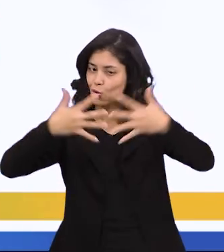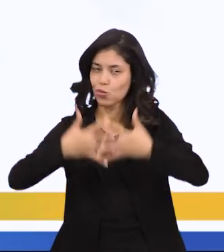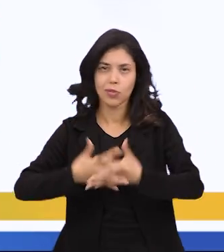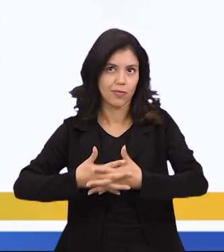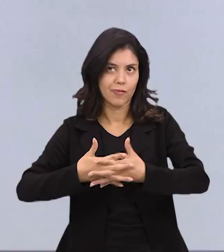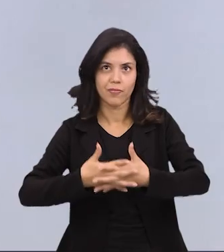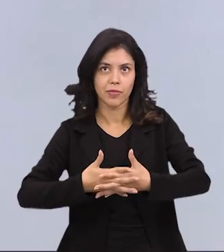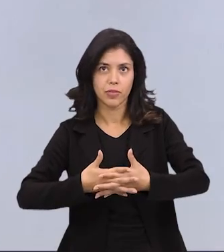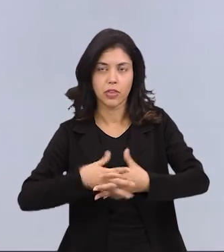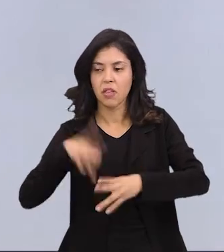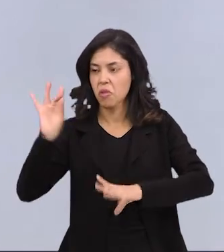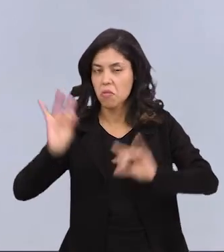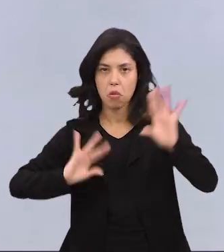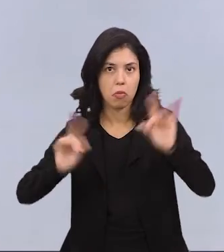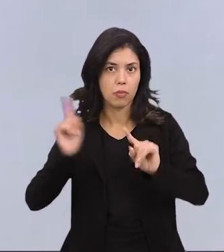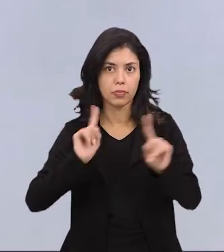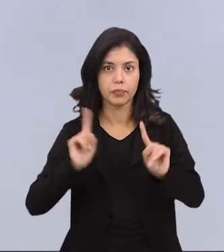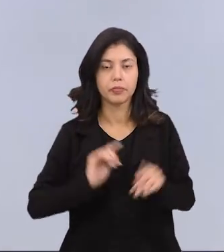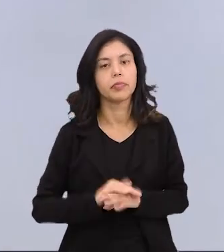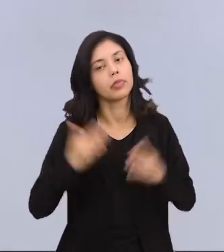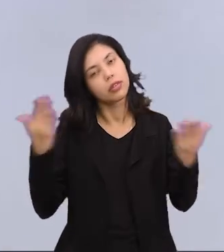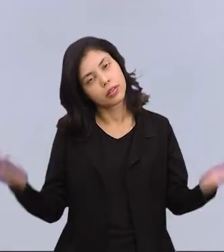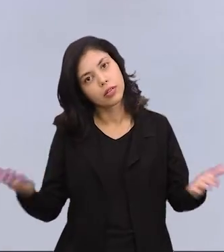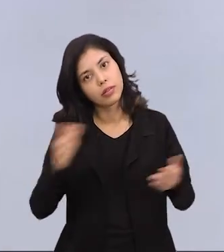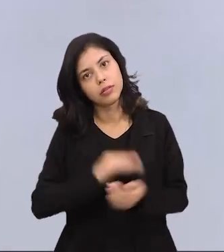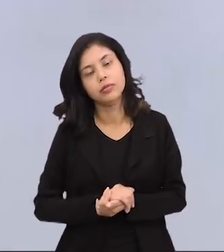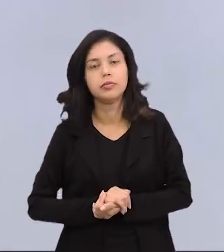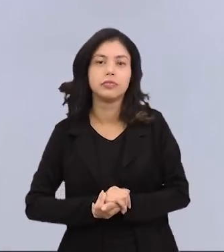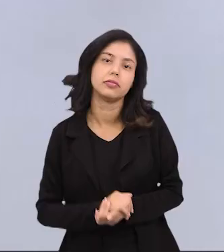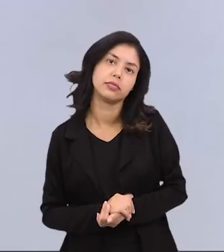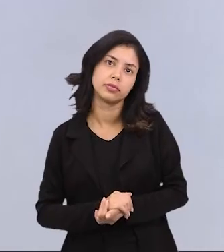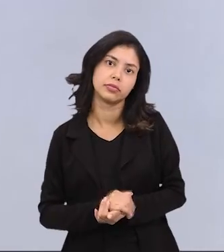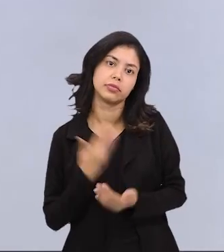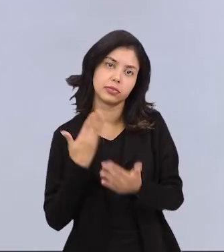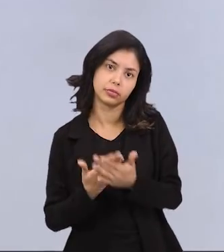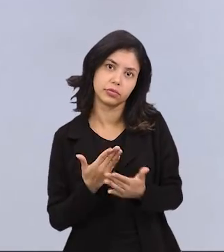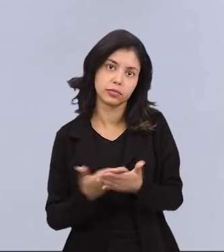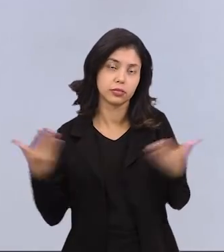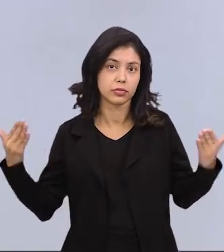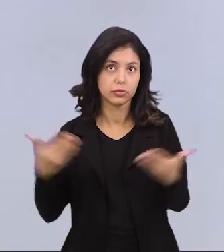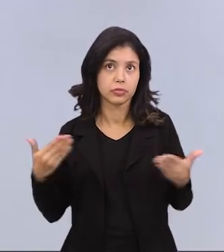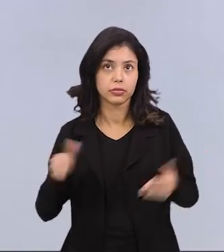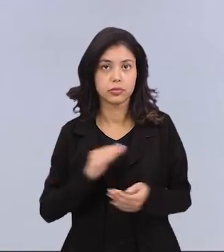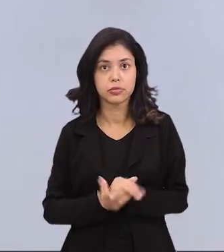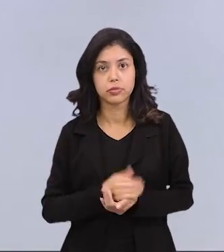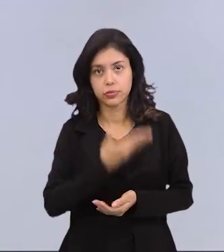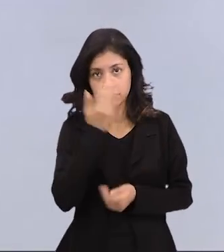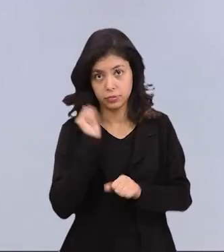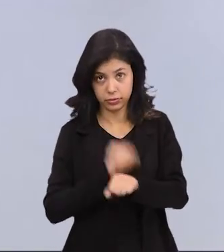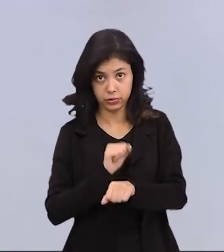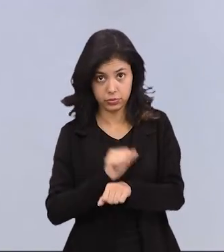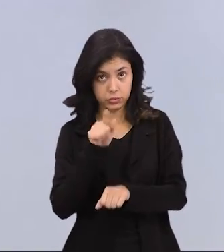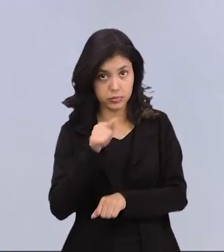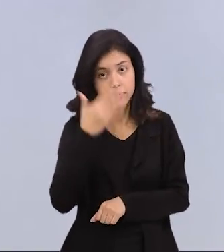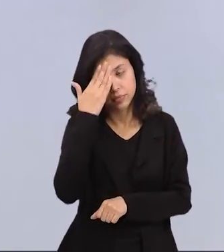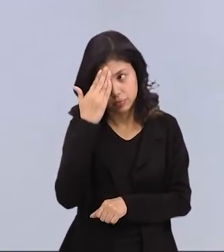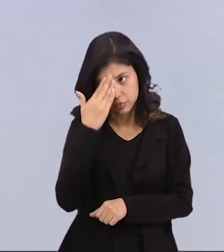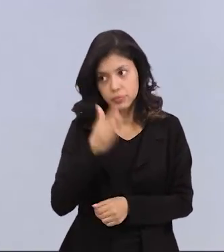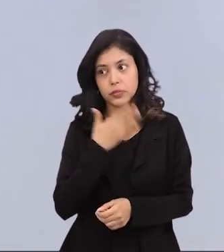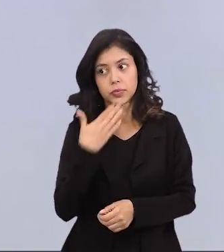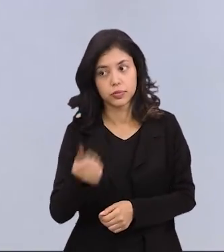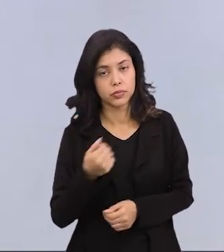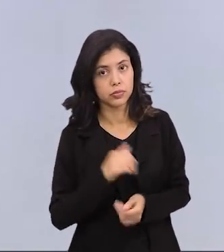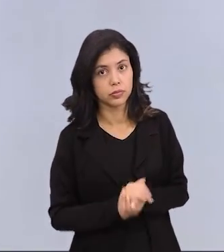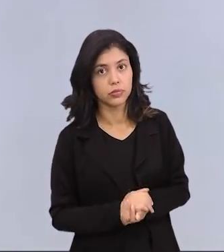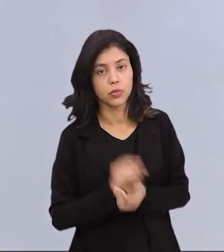cruzam aleatoriamente. Então, pessoal, essa foi a nossa aula de hoje. Espero que vocês tenham compreendido